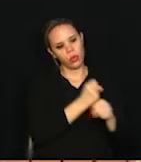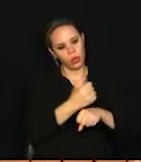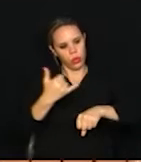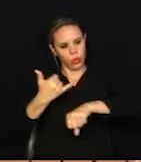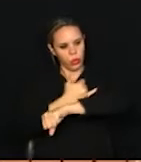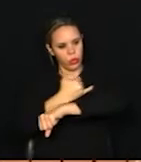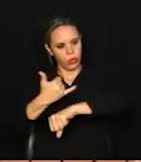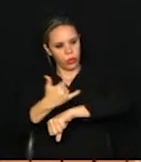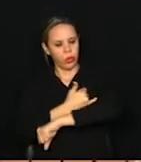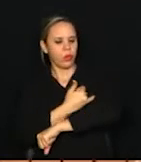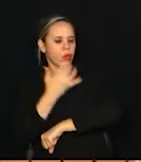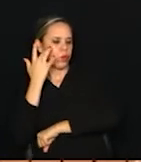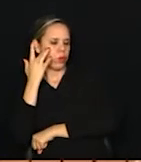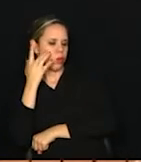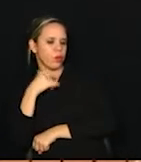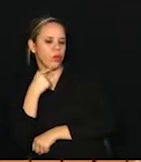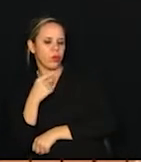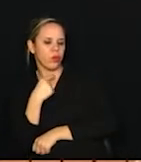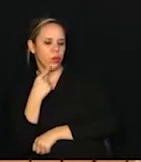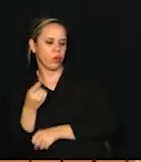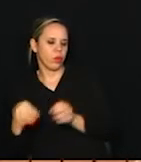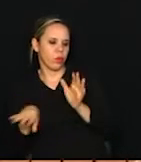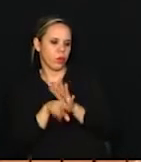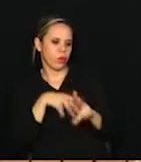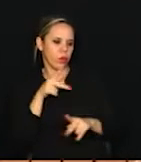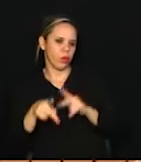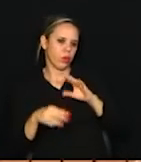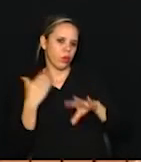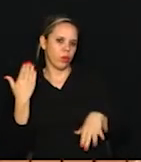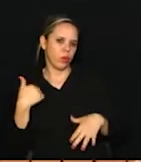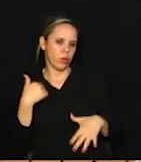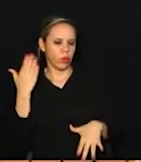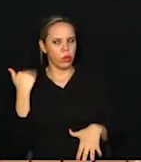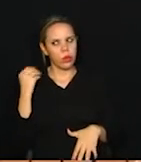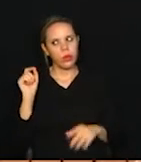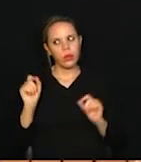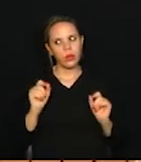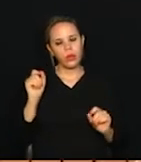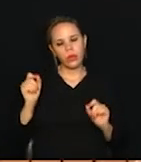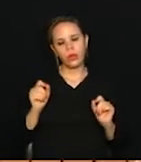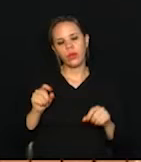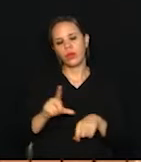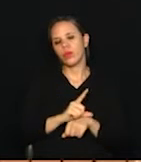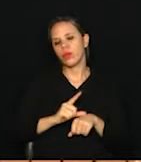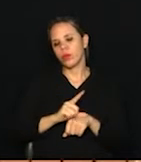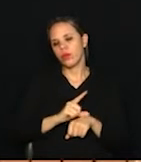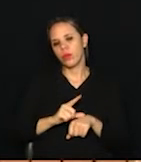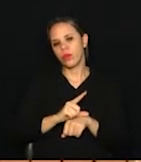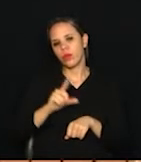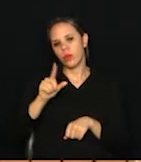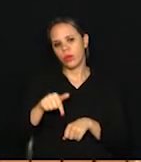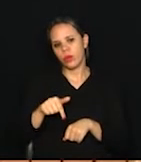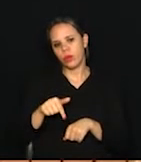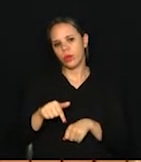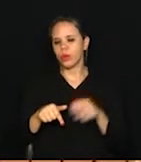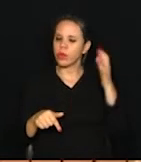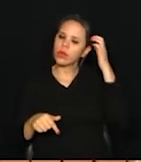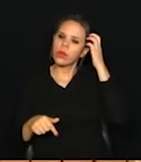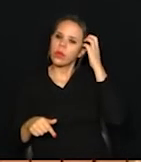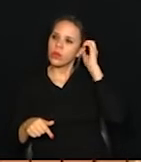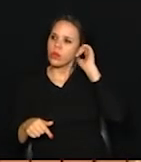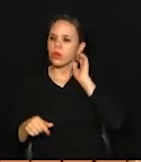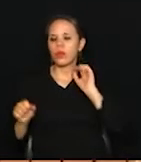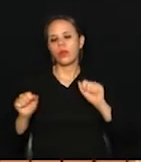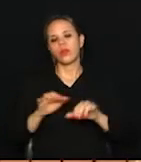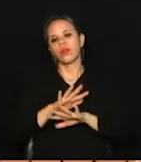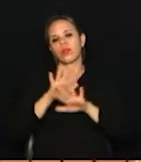infraestrutura. Isso é um questionamento que vem da população. Nós sabemos que a legislação ela é um tanto que bem clara nisso,